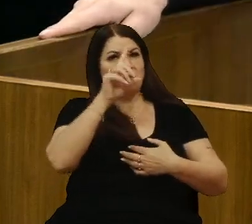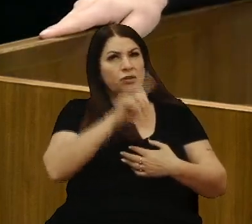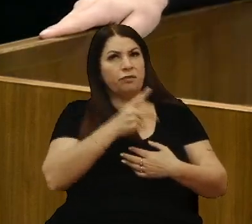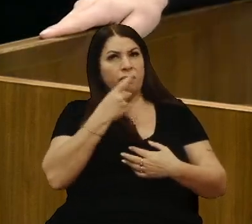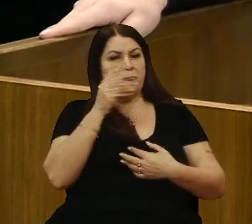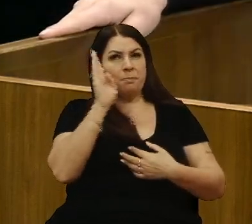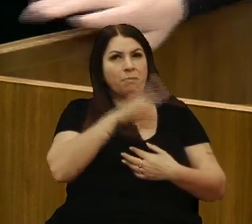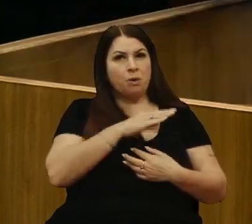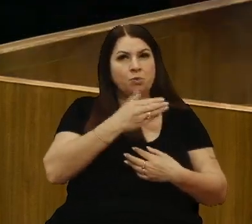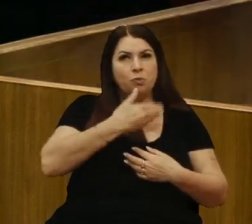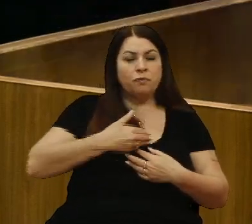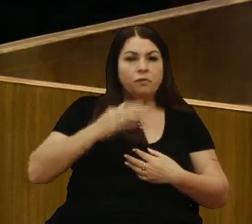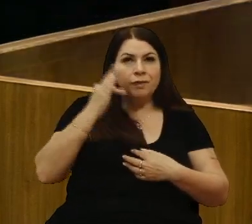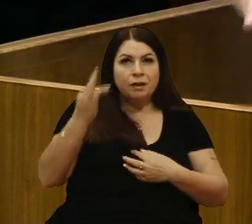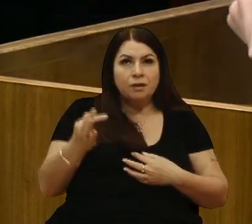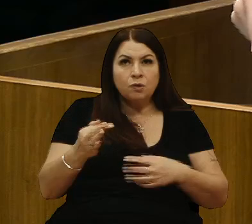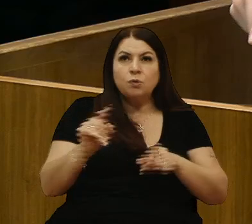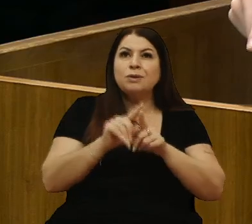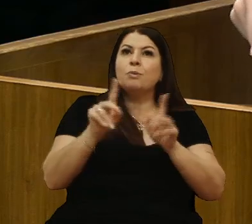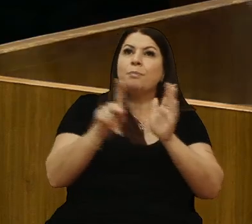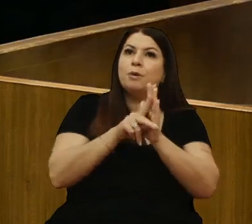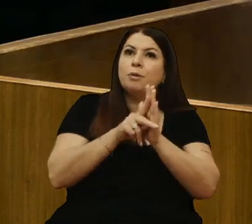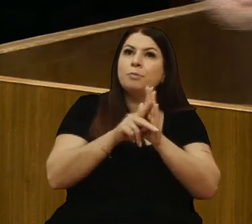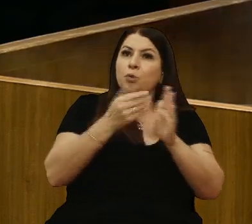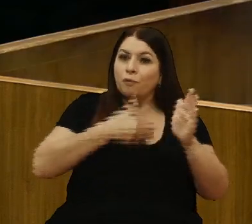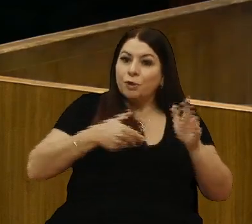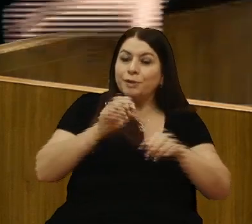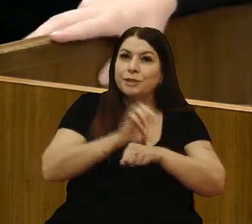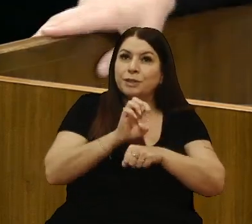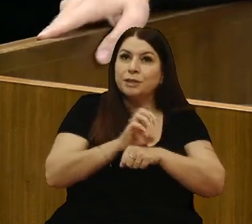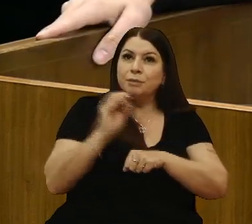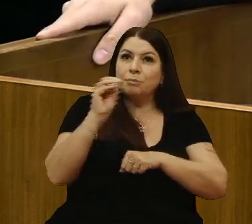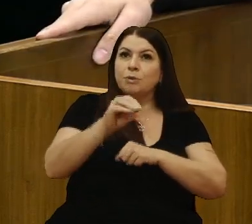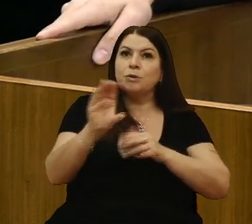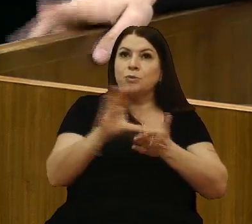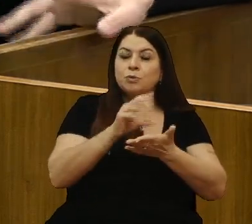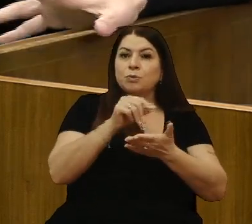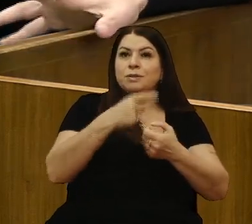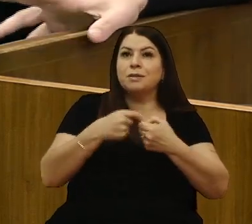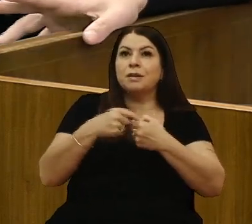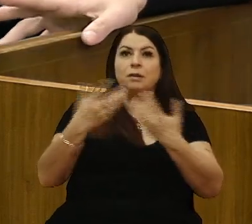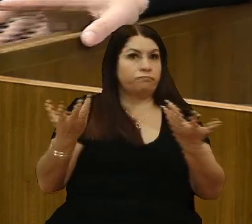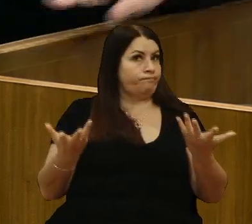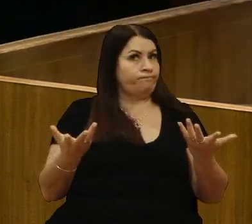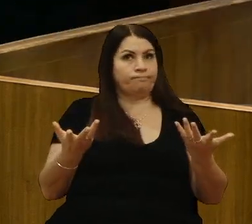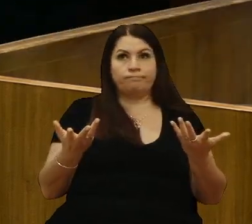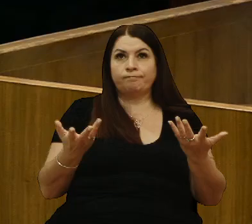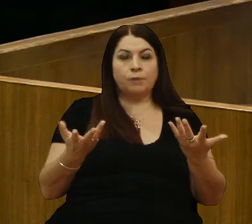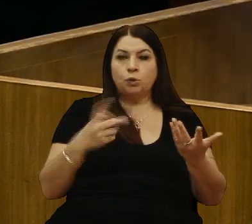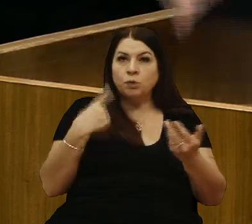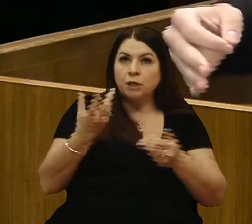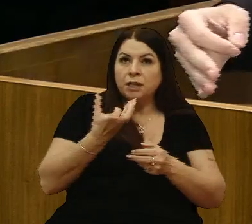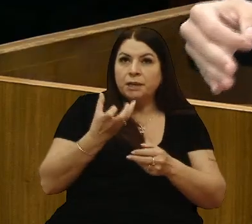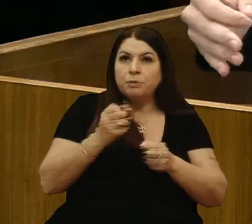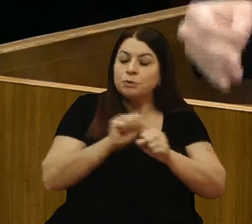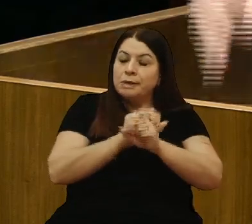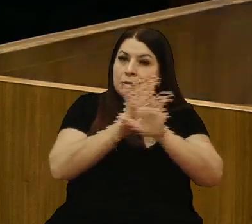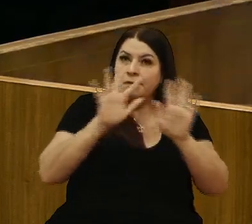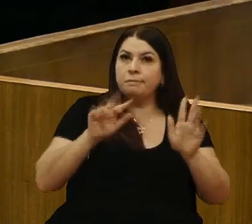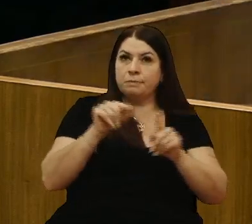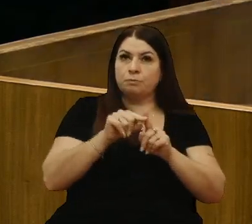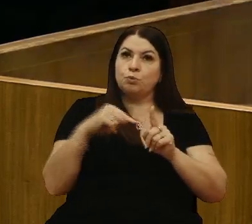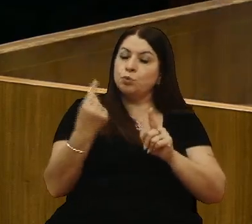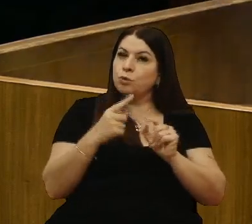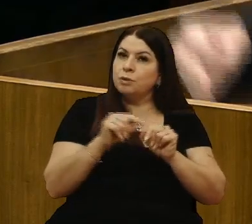do governo federal. O próprio governo estadual coloca recursos na nossa cidade. Então, assim, nós queremos transparência, nós